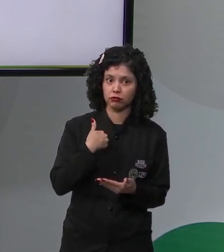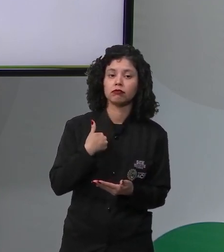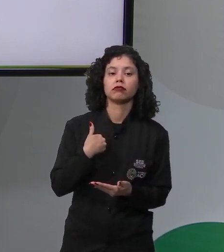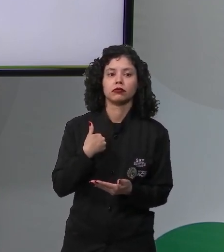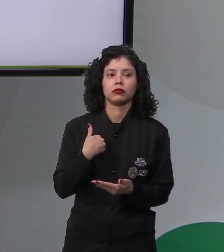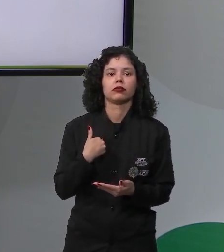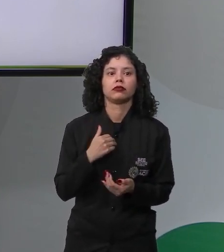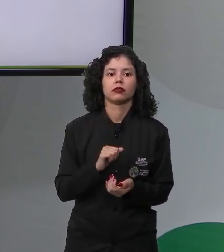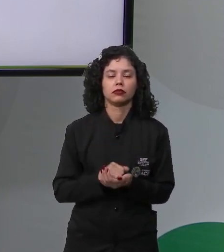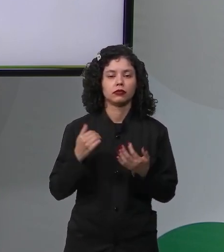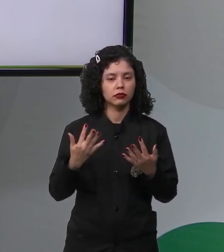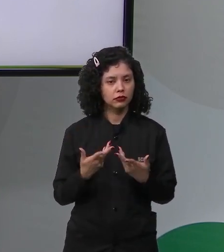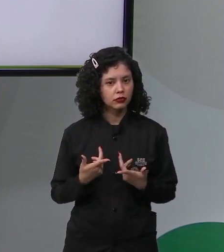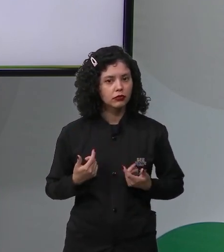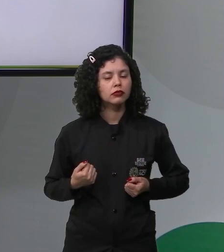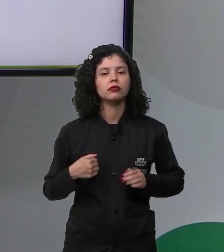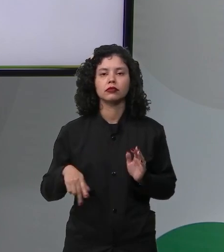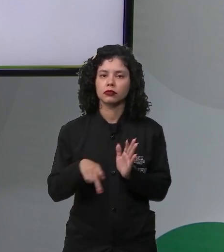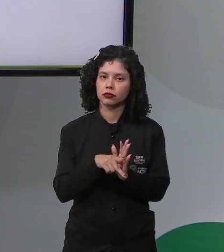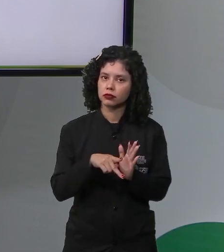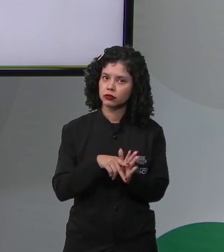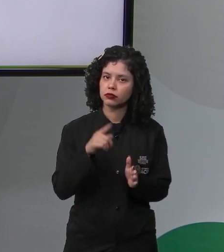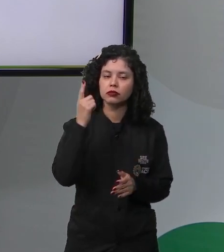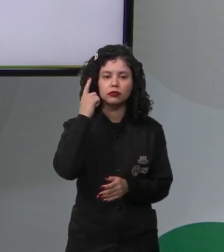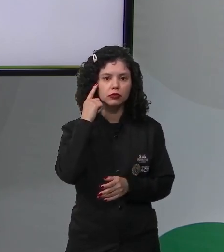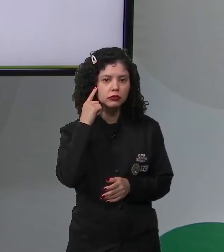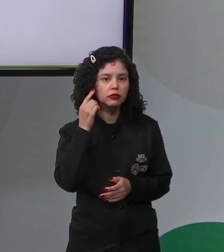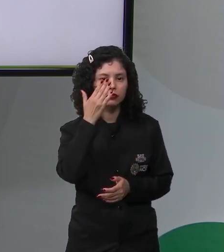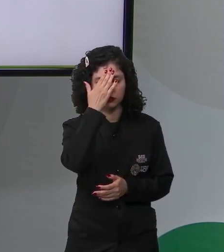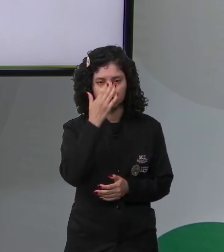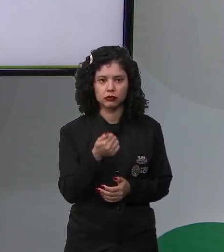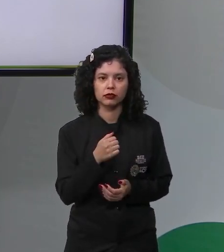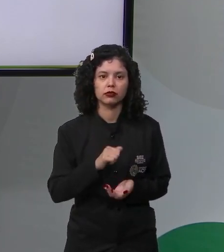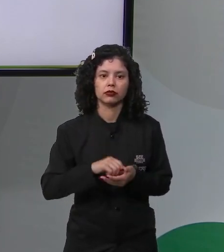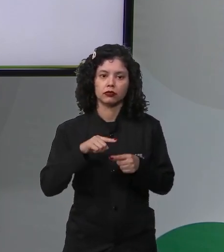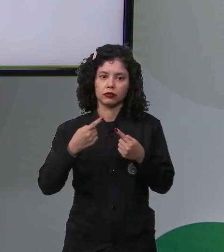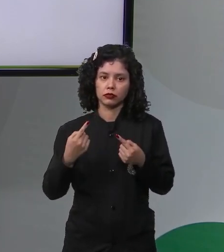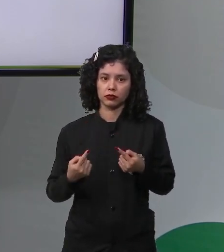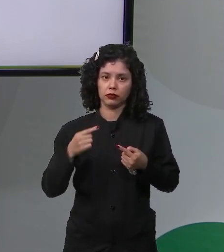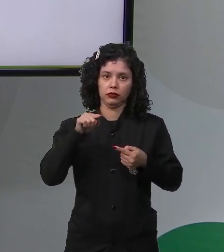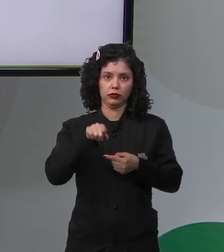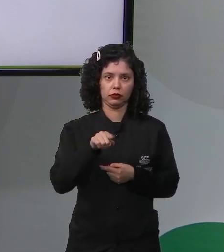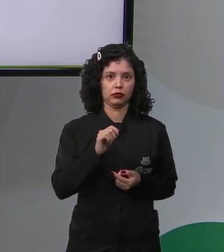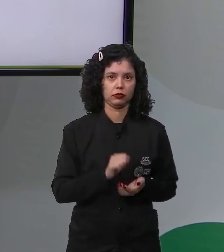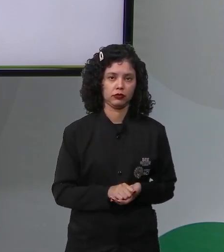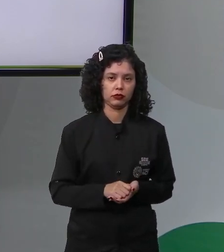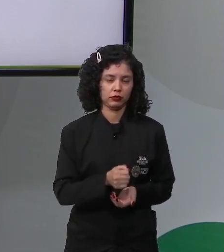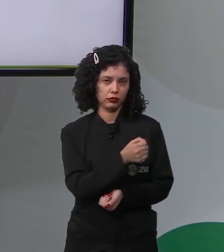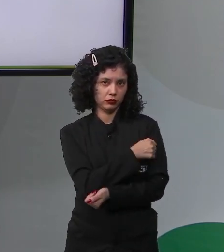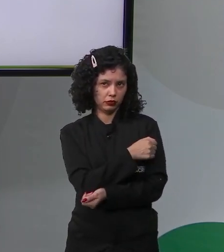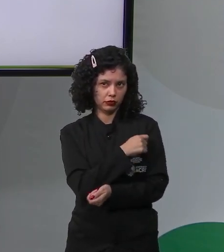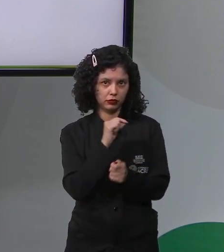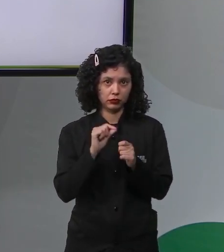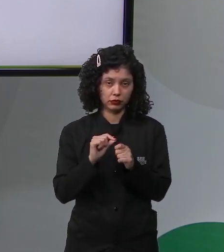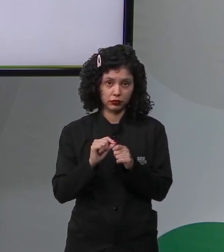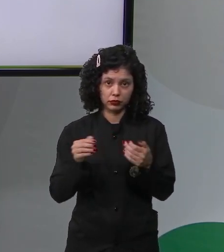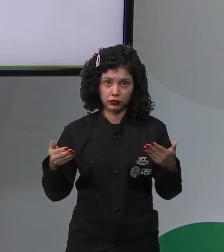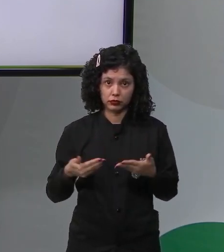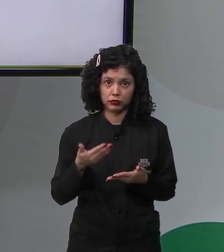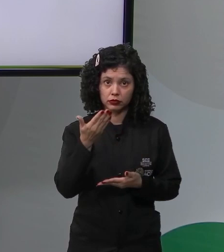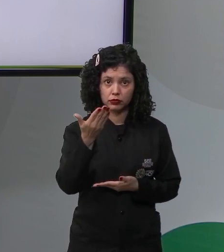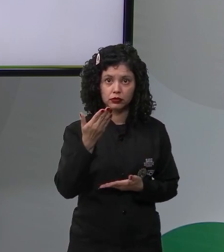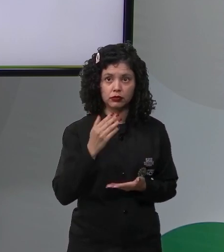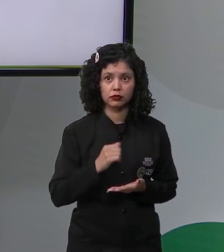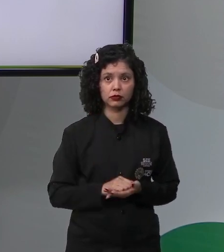conto com as minhas habilidades e com as minhas competências. Mas você sabe que essa aula que eu estou ministrando a